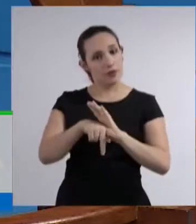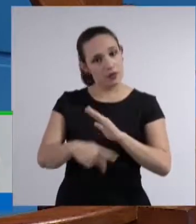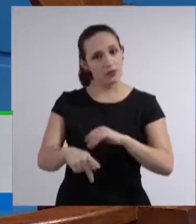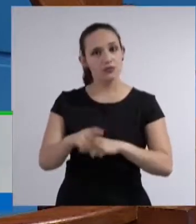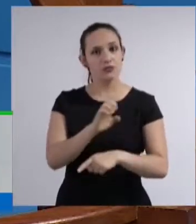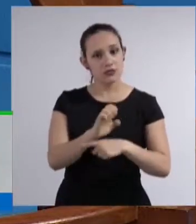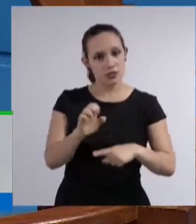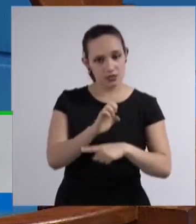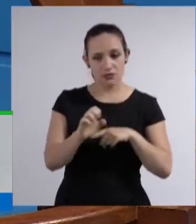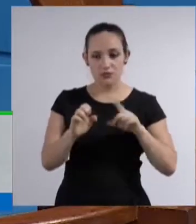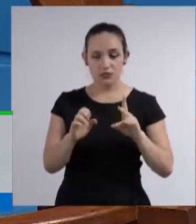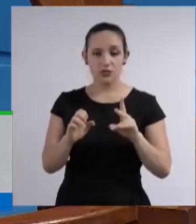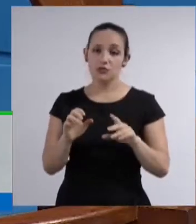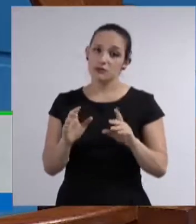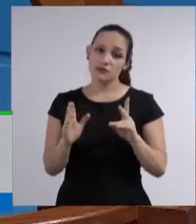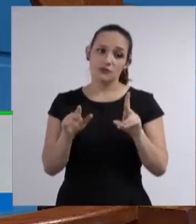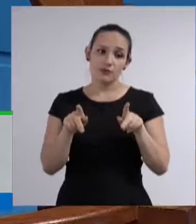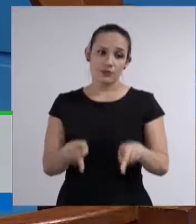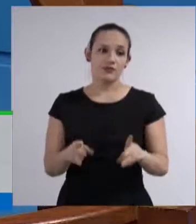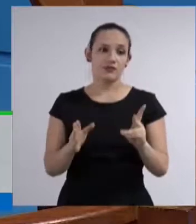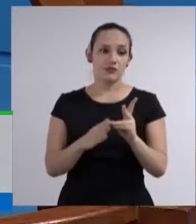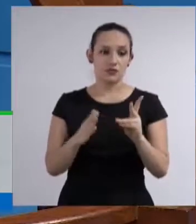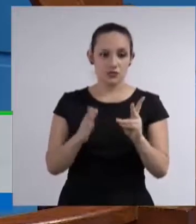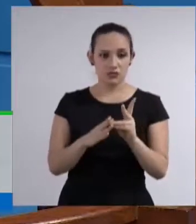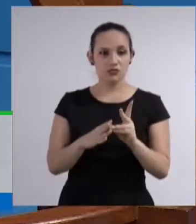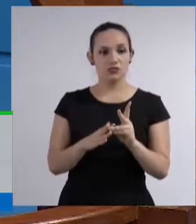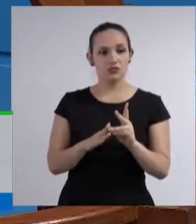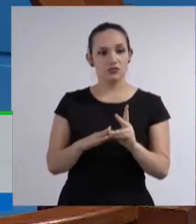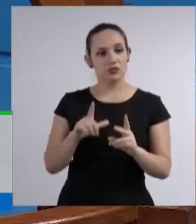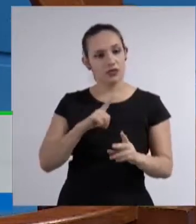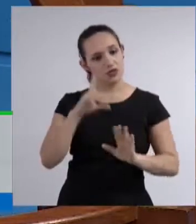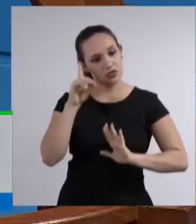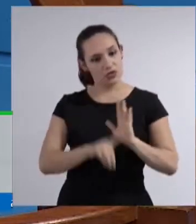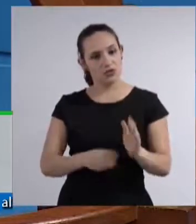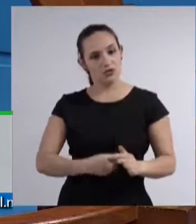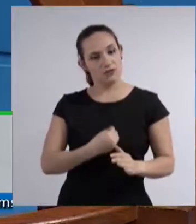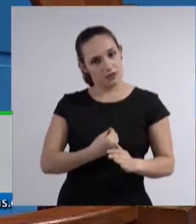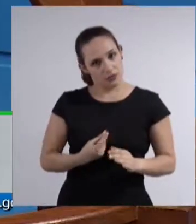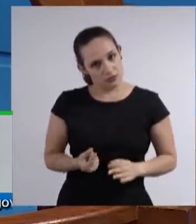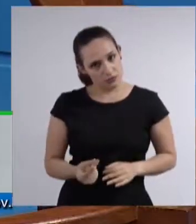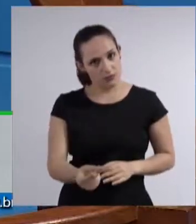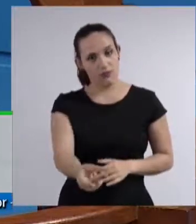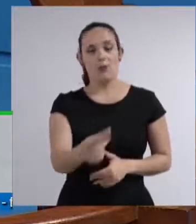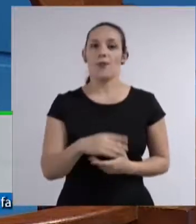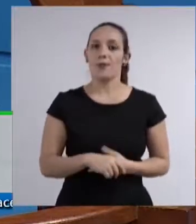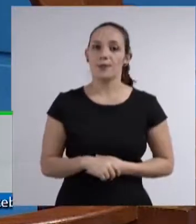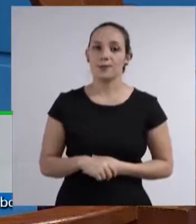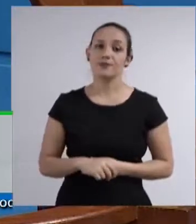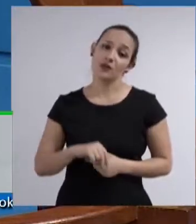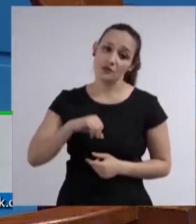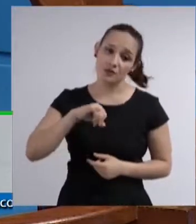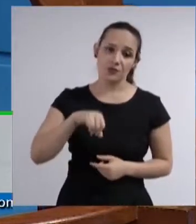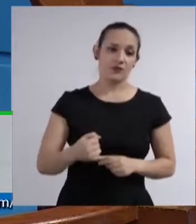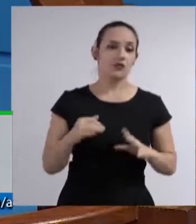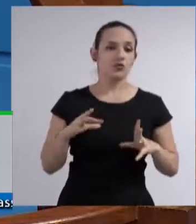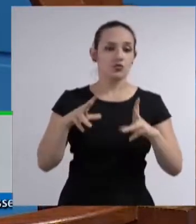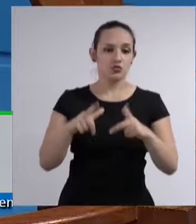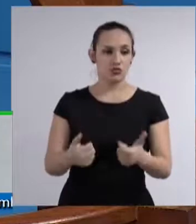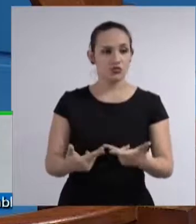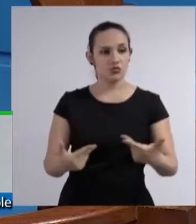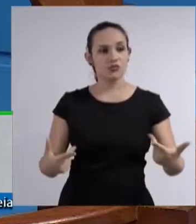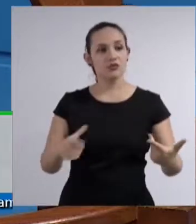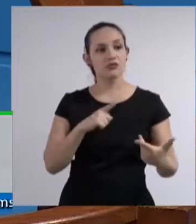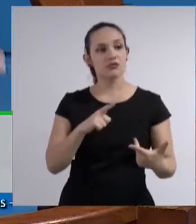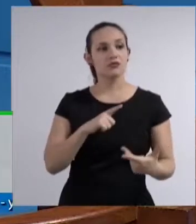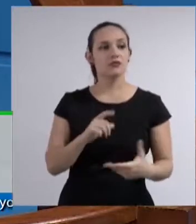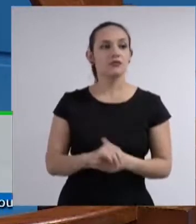União e os índios têm o direito de viver sobre essa terra e desfrutar, né, desta